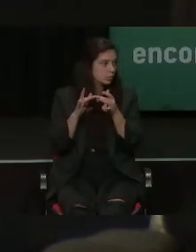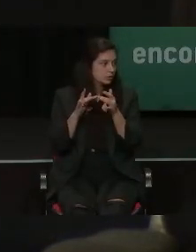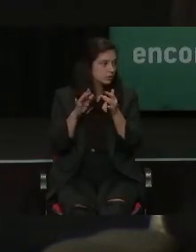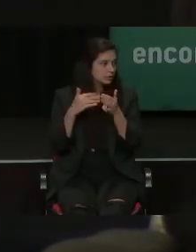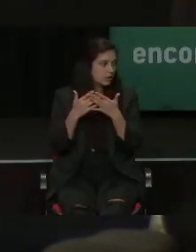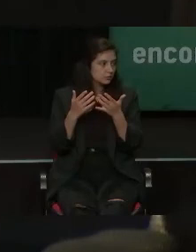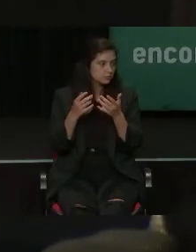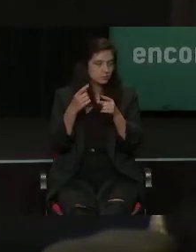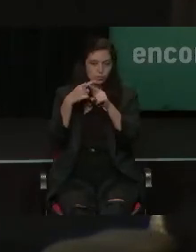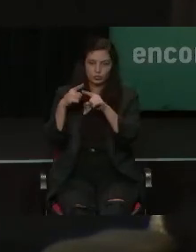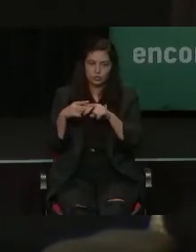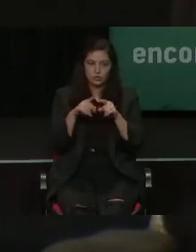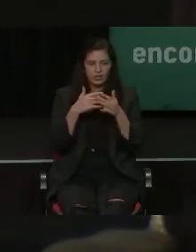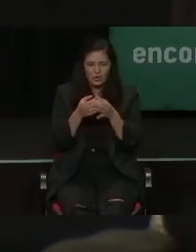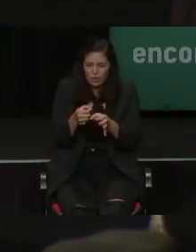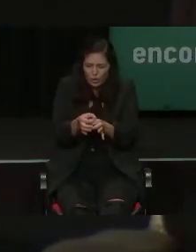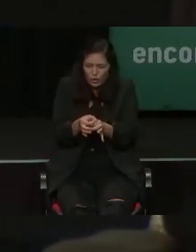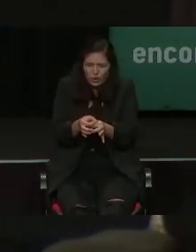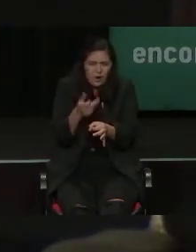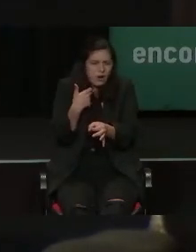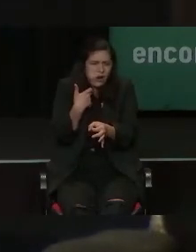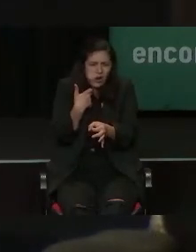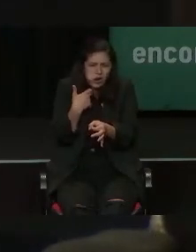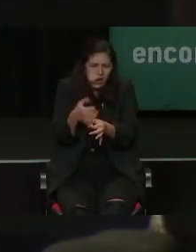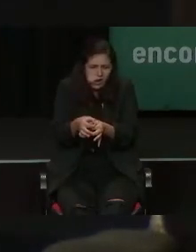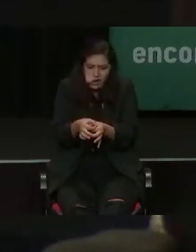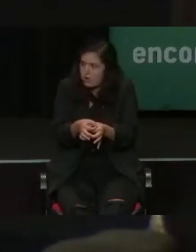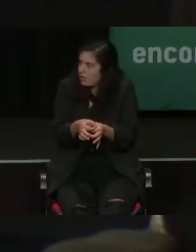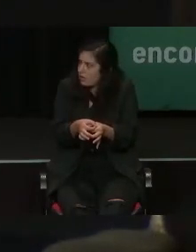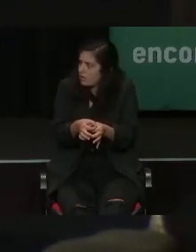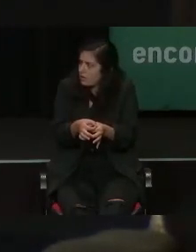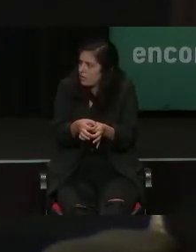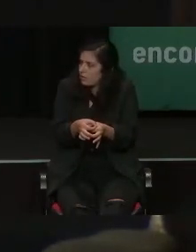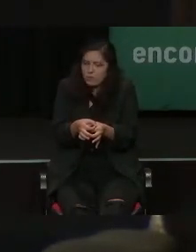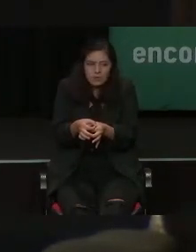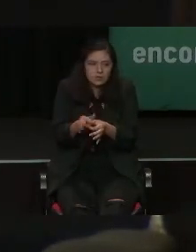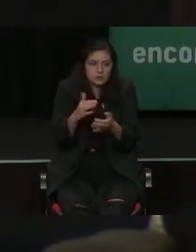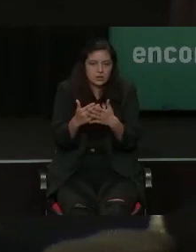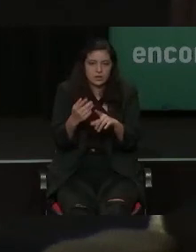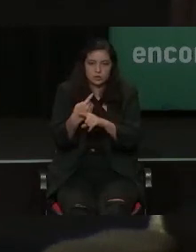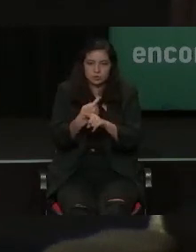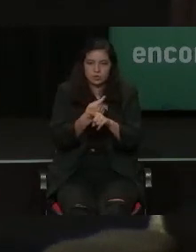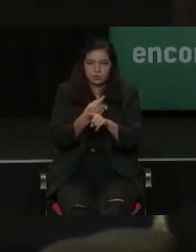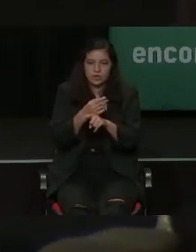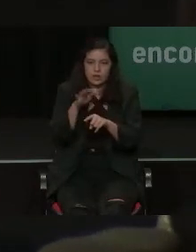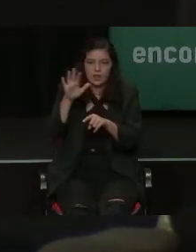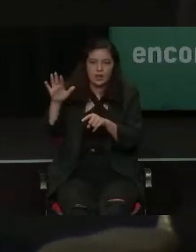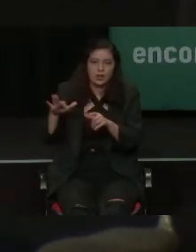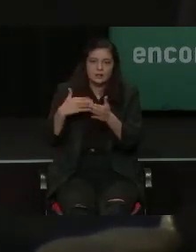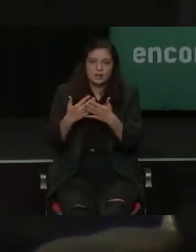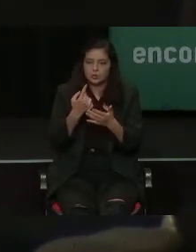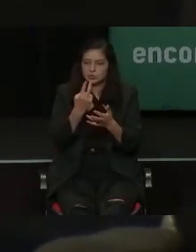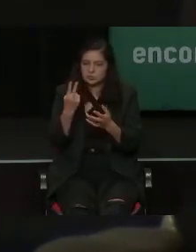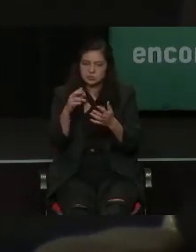polymorphisms muito pequeninos. Estamos a falar, por exemplo, nas E. colis que tinham o plasmídio, tinha até para aí 1 ou